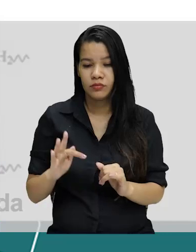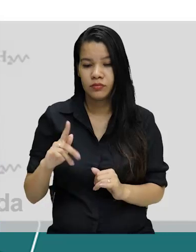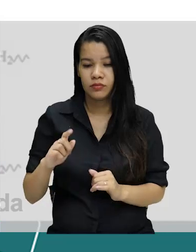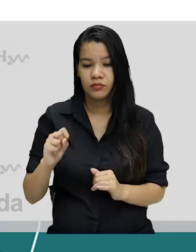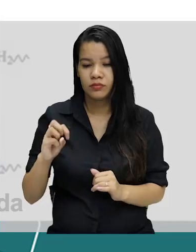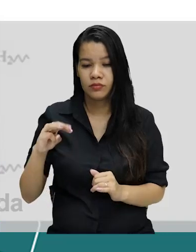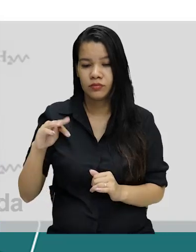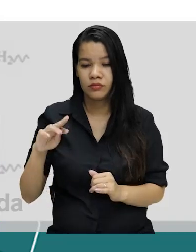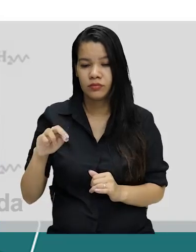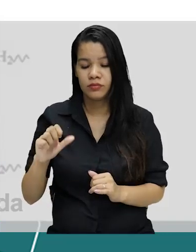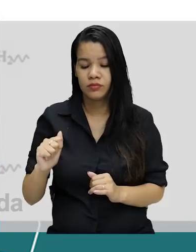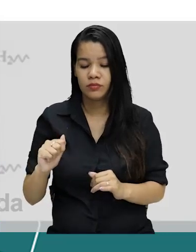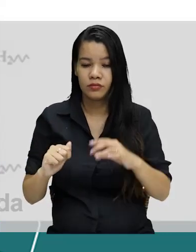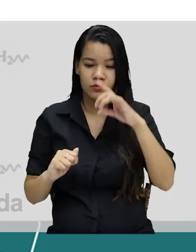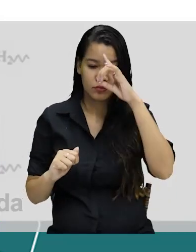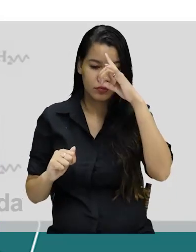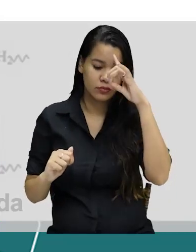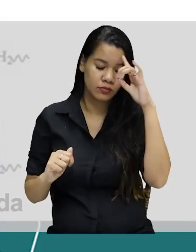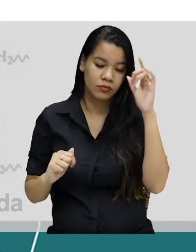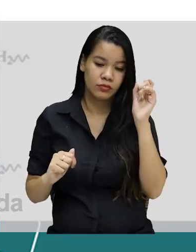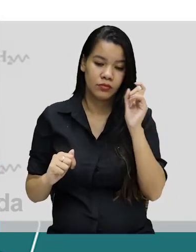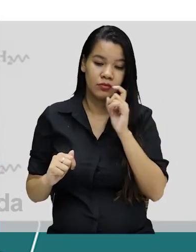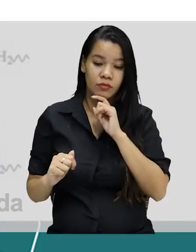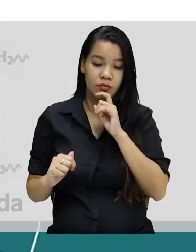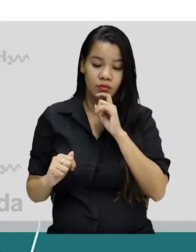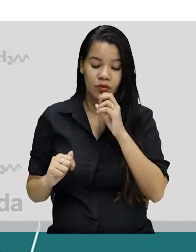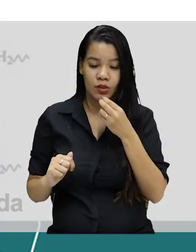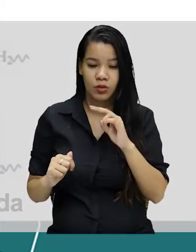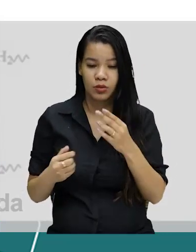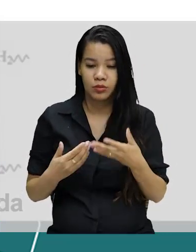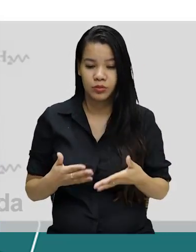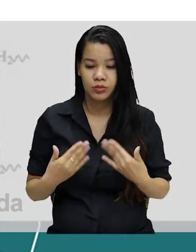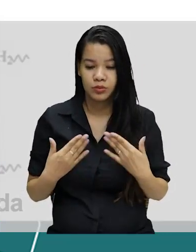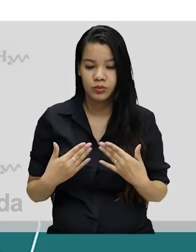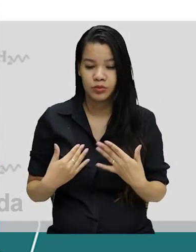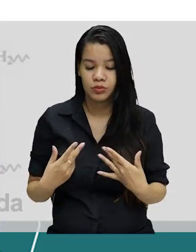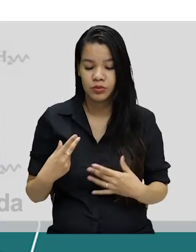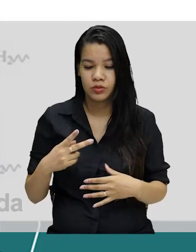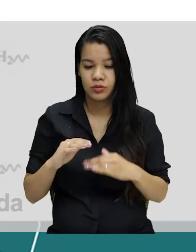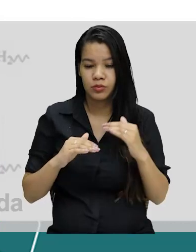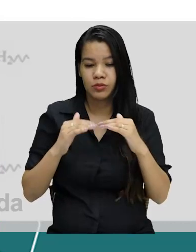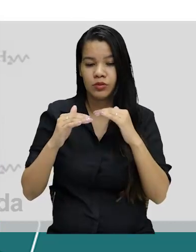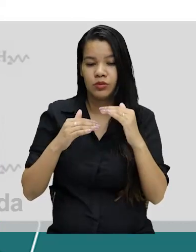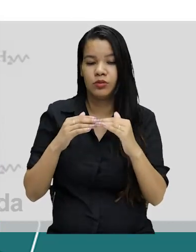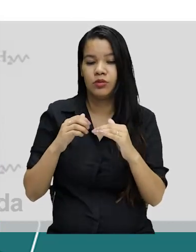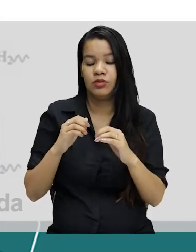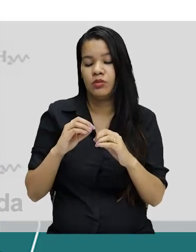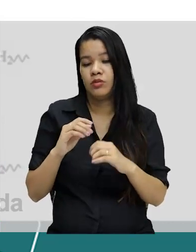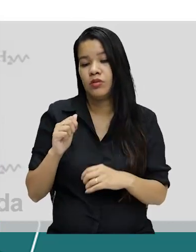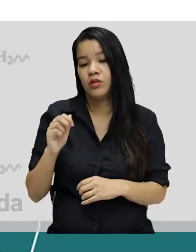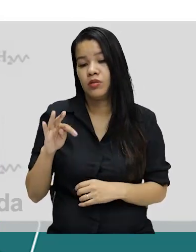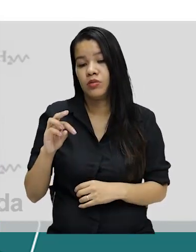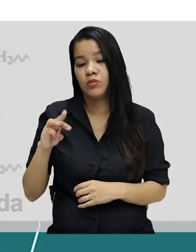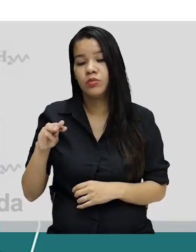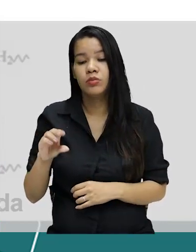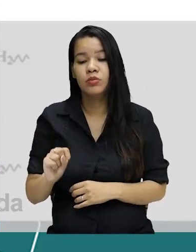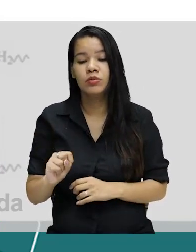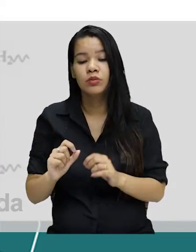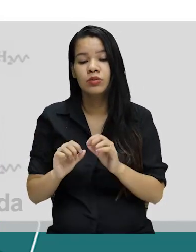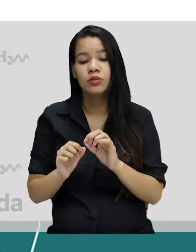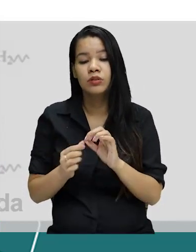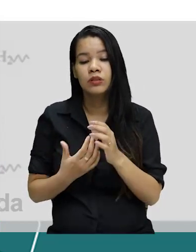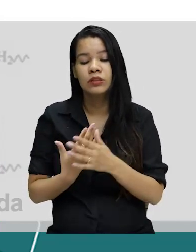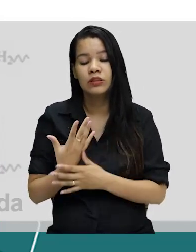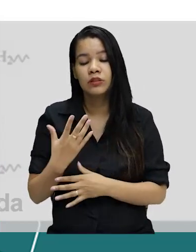gosmenta em dias frios ou em dias quentes. Então, nesse processo, os átomos de enxofre formam